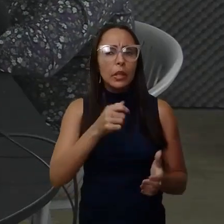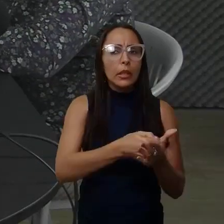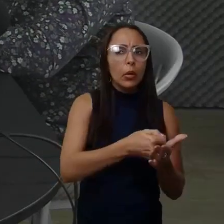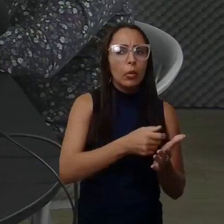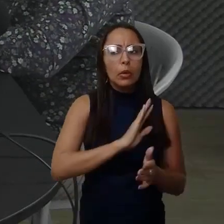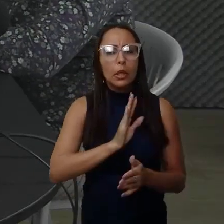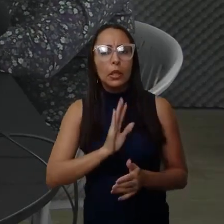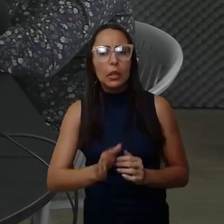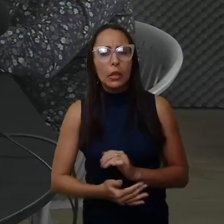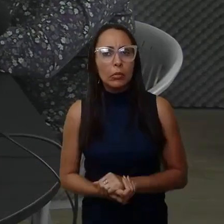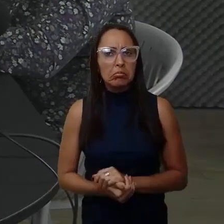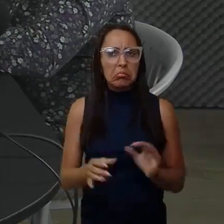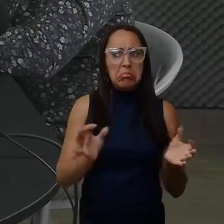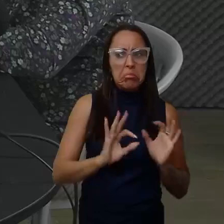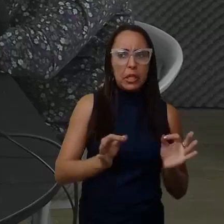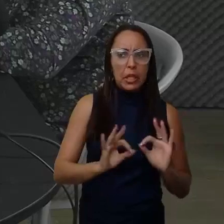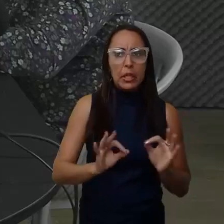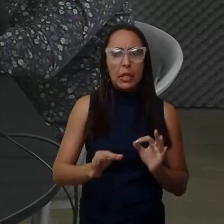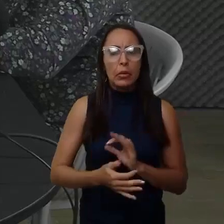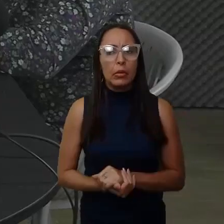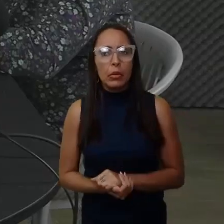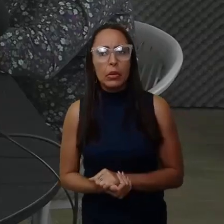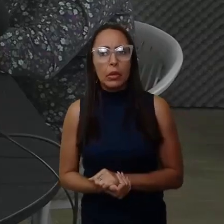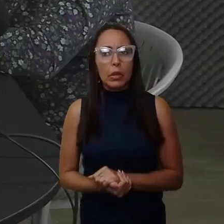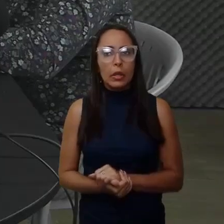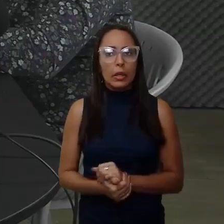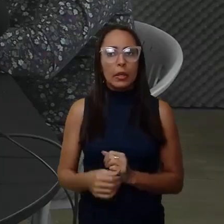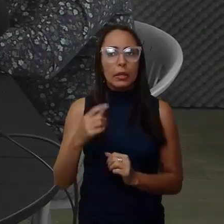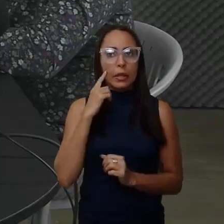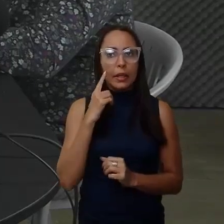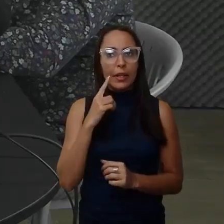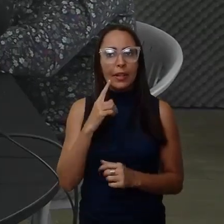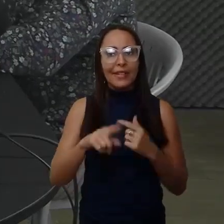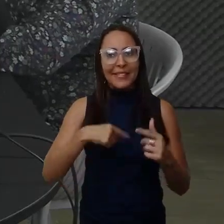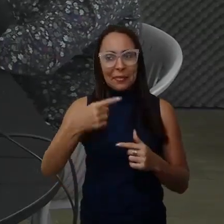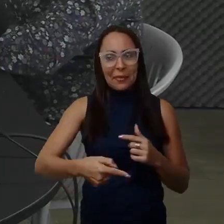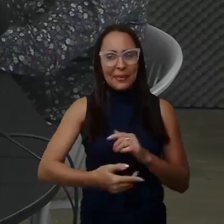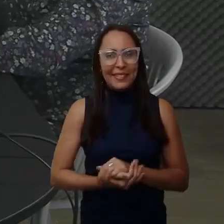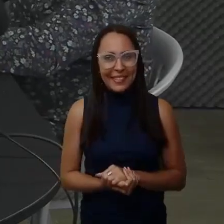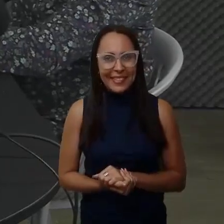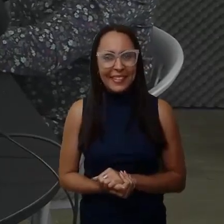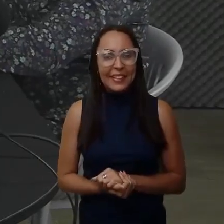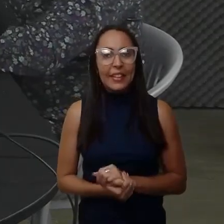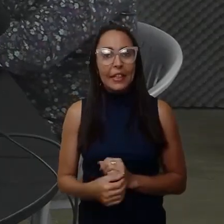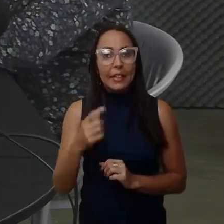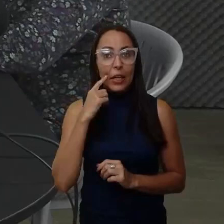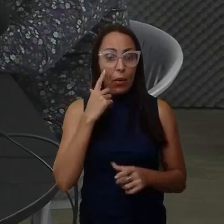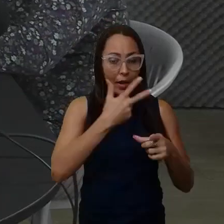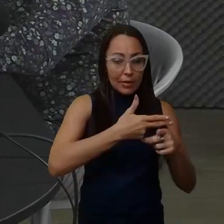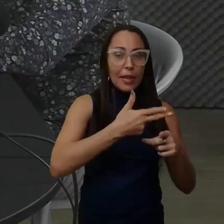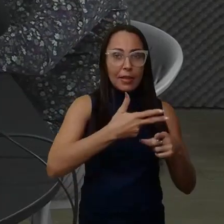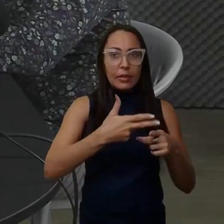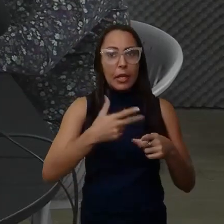Os cinemas, não tem ninguém que corta. Só quando é filme da Marvel que tem pós-créditos. Tem, né? Tem umas cenas. Aí, né, eles